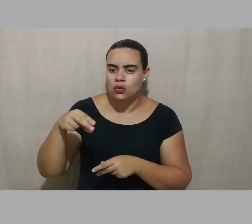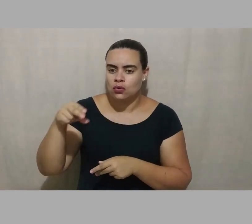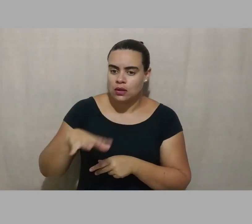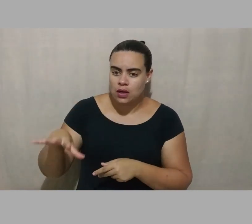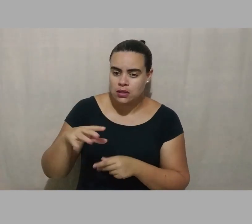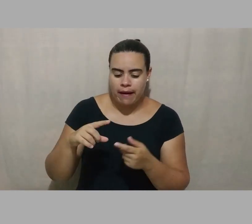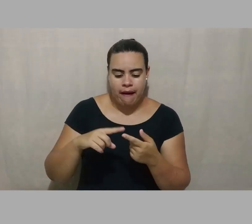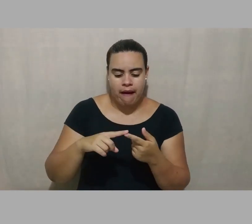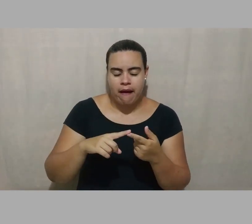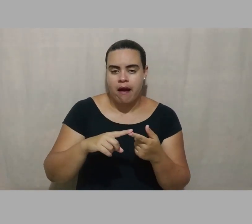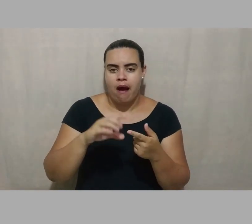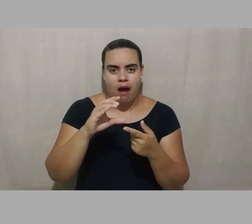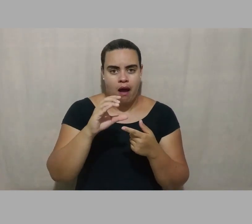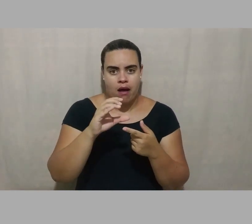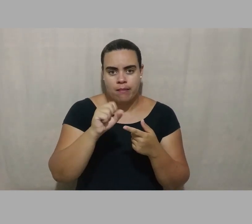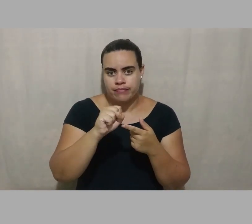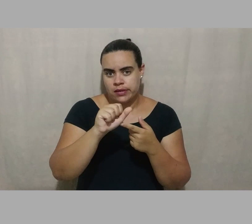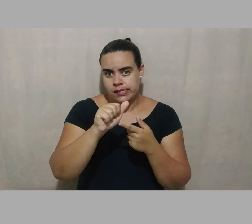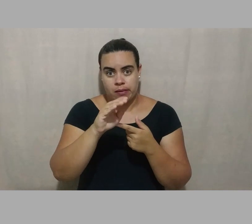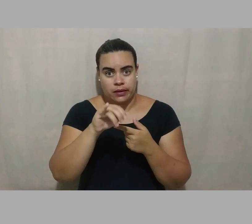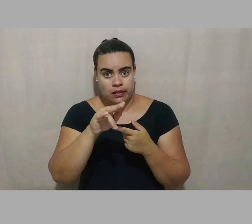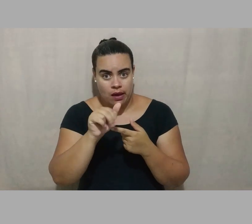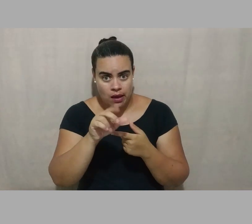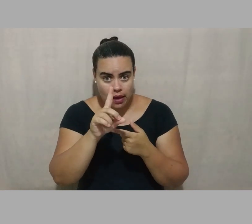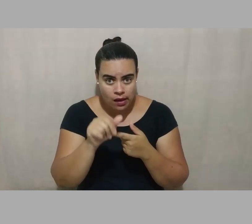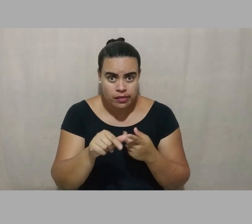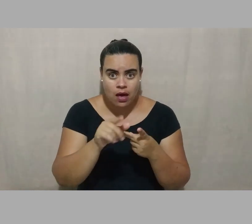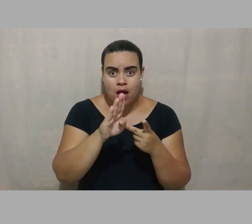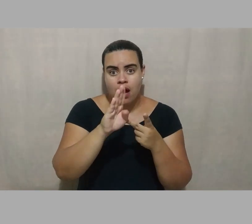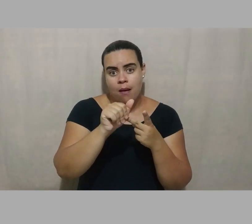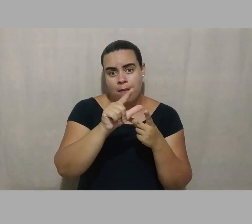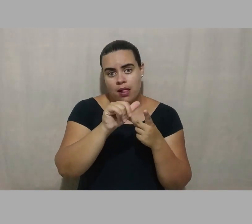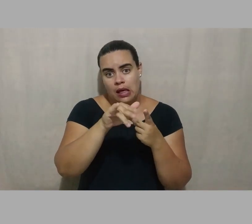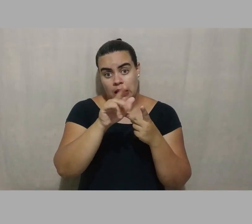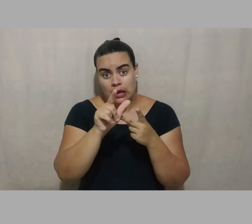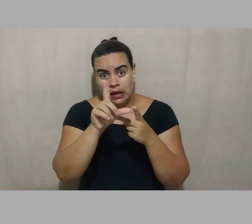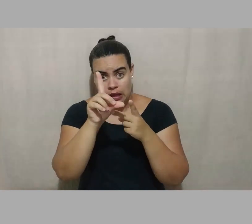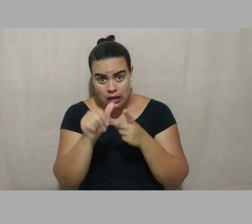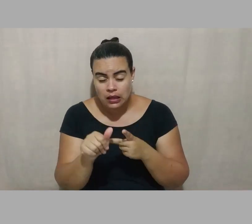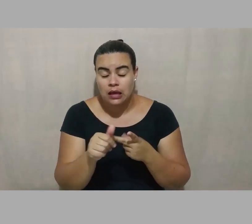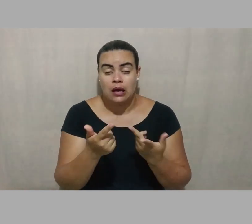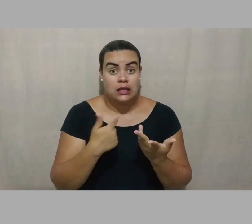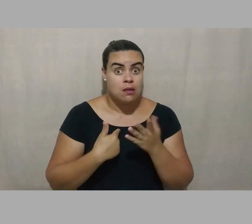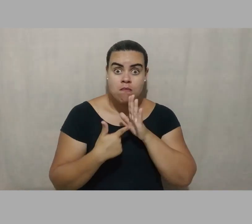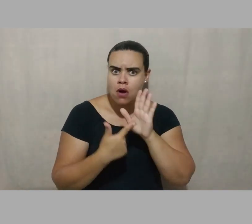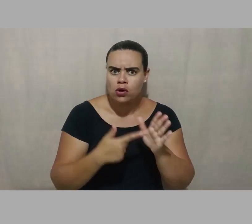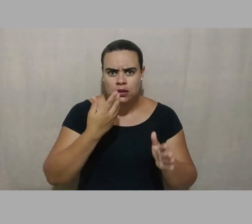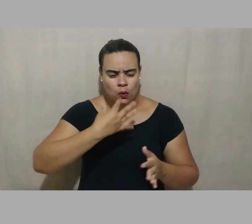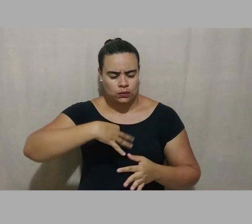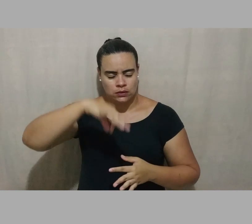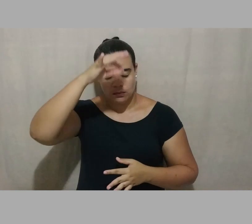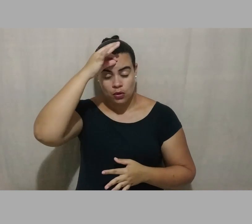a Cabanagem, a Sabinada, a Balaiada, elas representam muito bem o espírito de